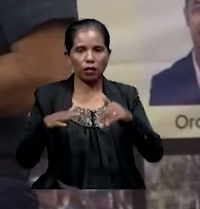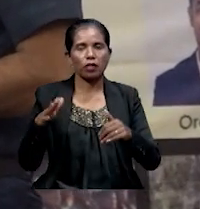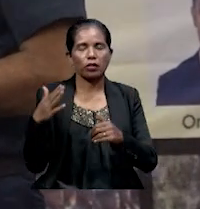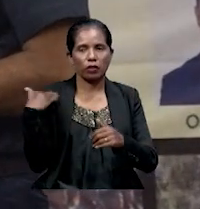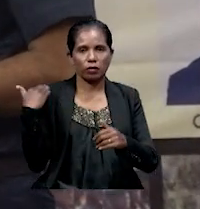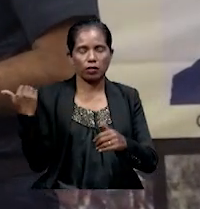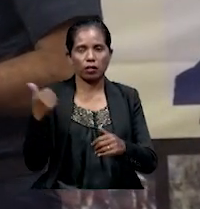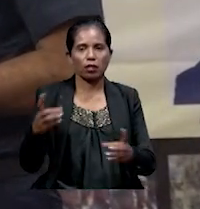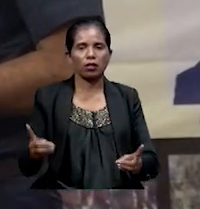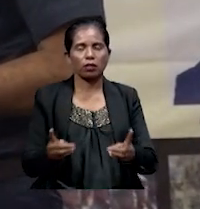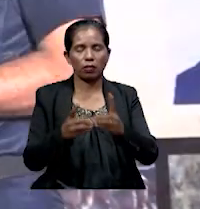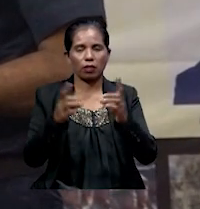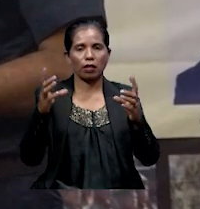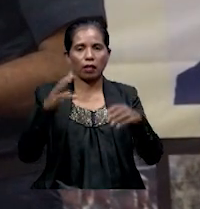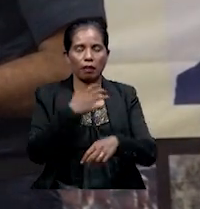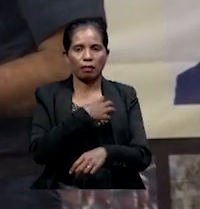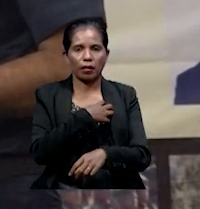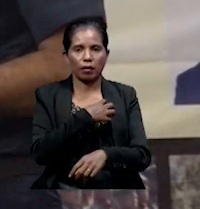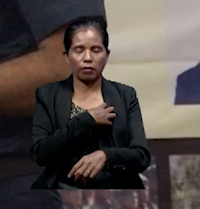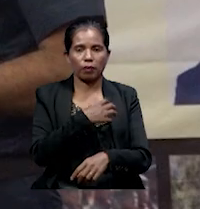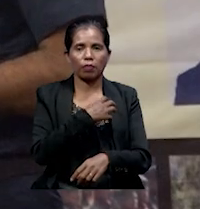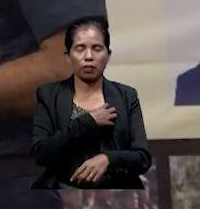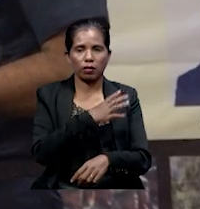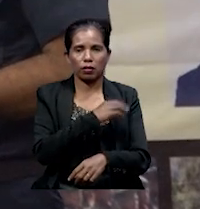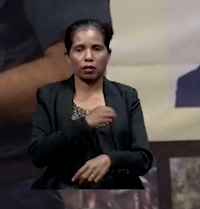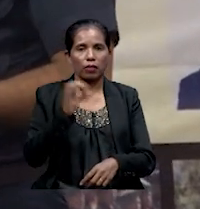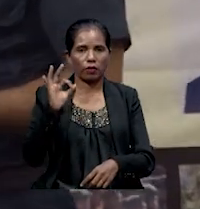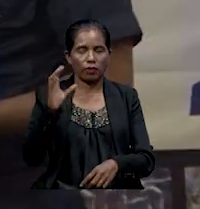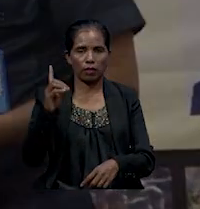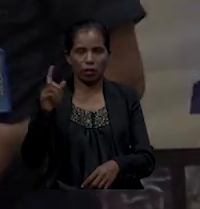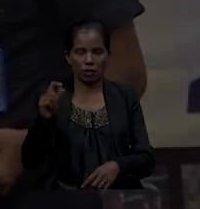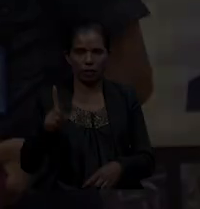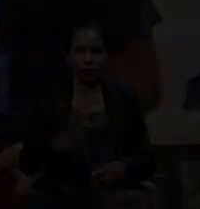halo assalto a soro membro FFDTL foi na Laisnei. Hilário Guzmão, Laura Xavier, GMN.